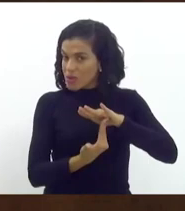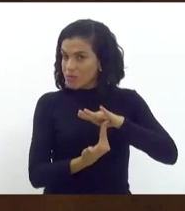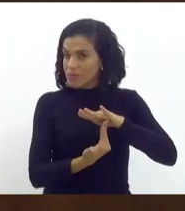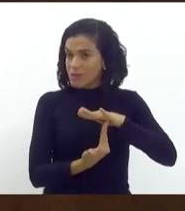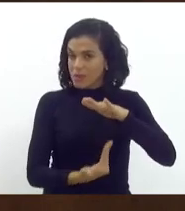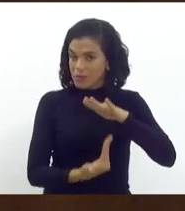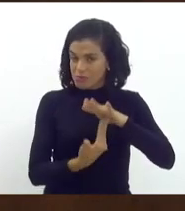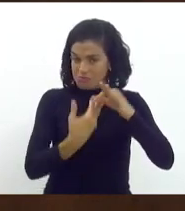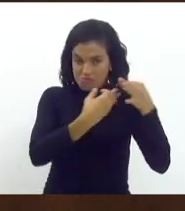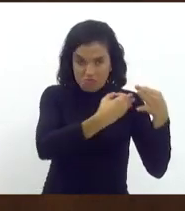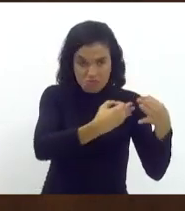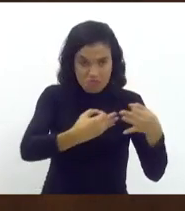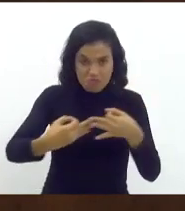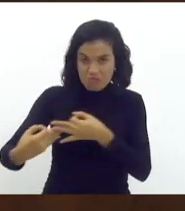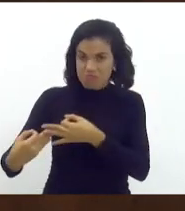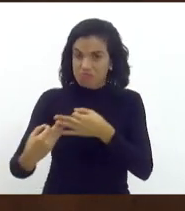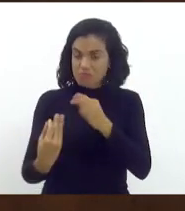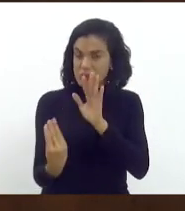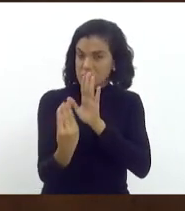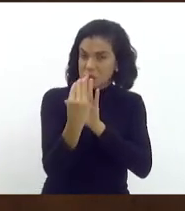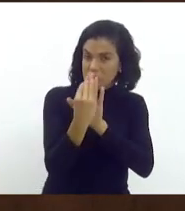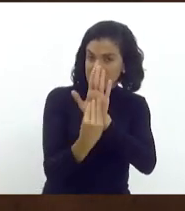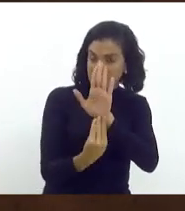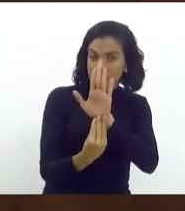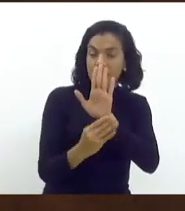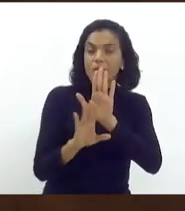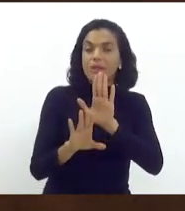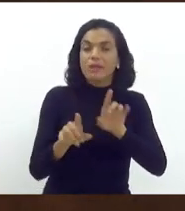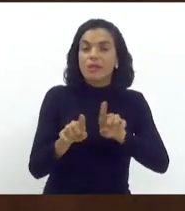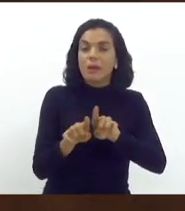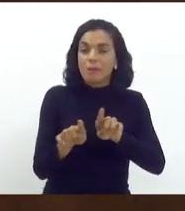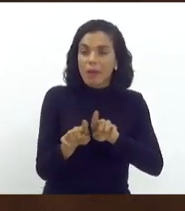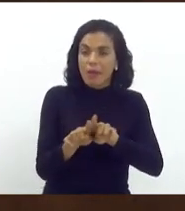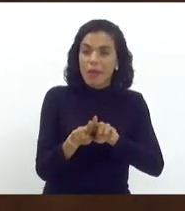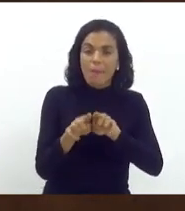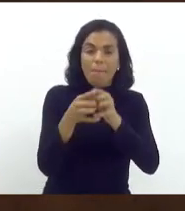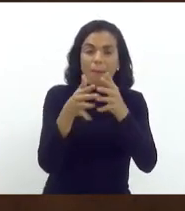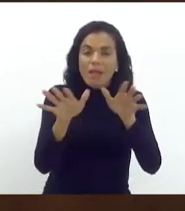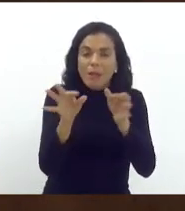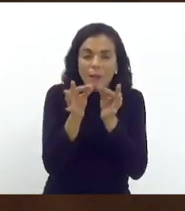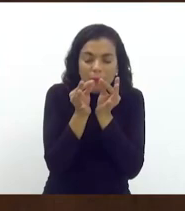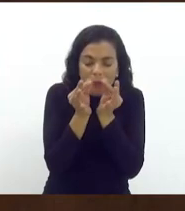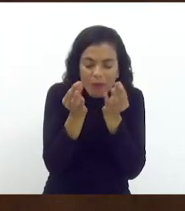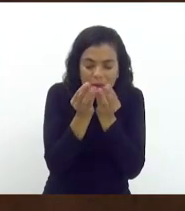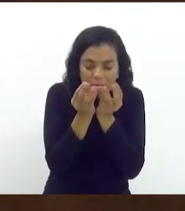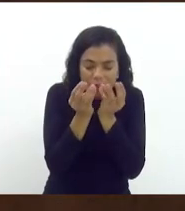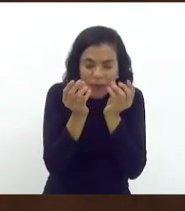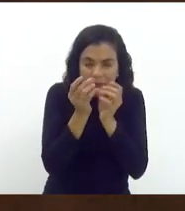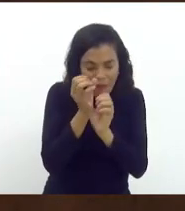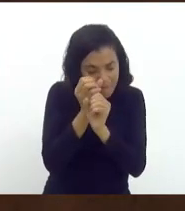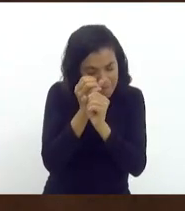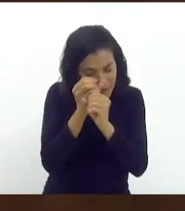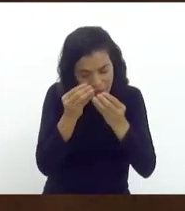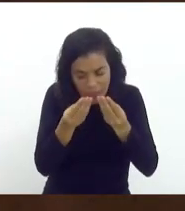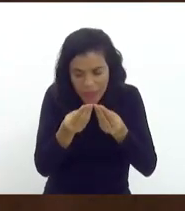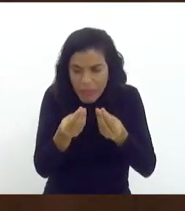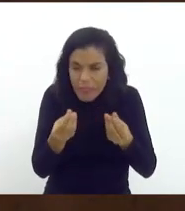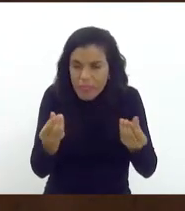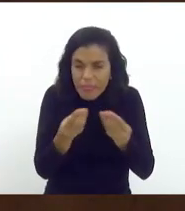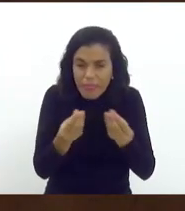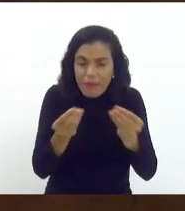corretamente colocados particulares que são partículas finas também é coisa séria